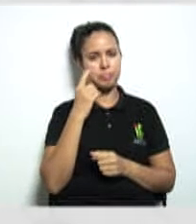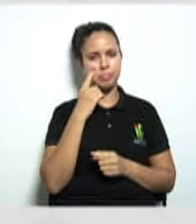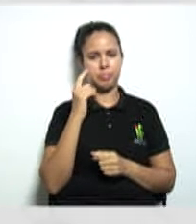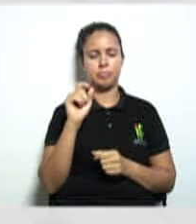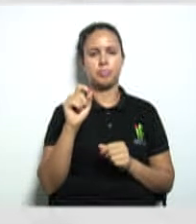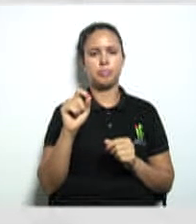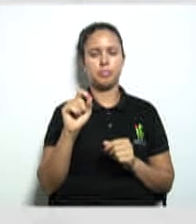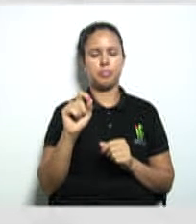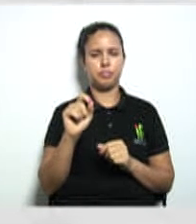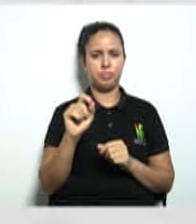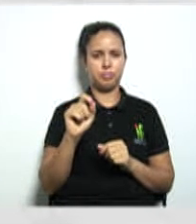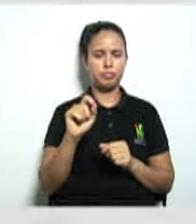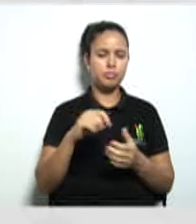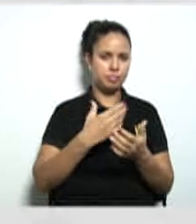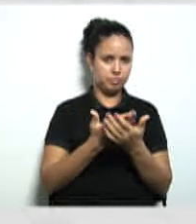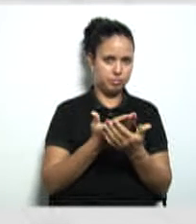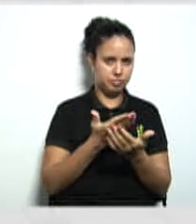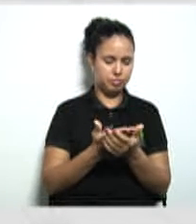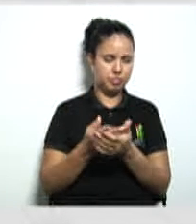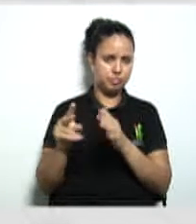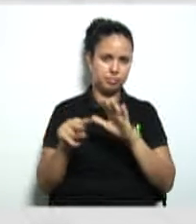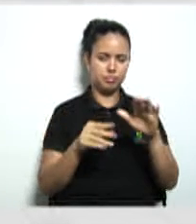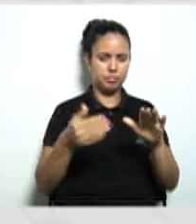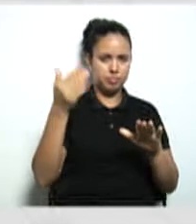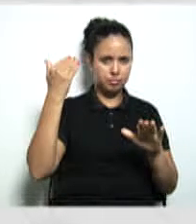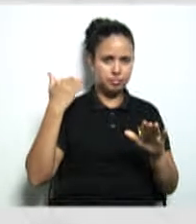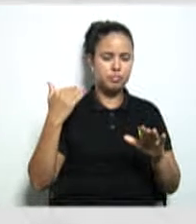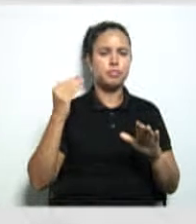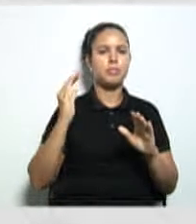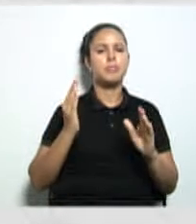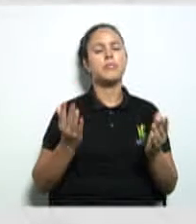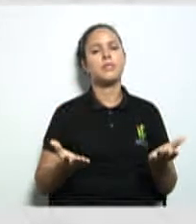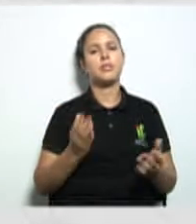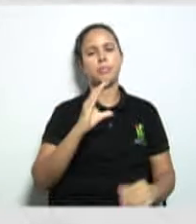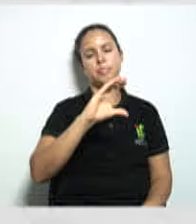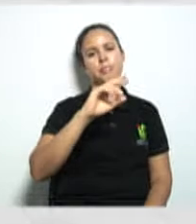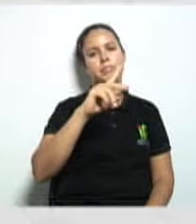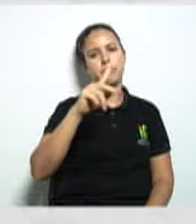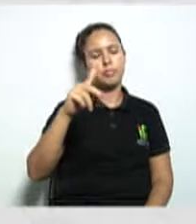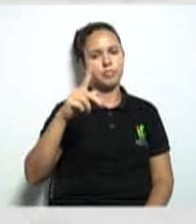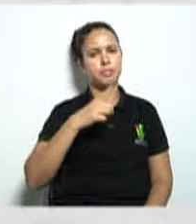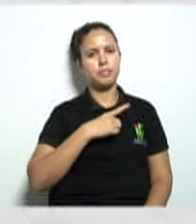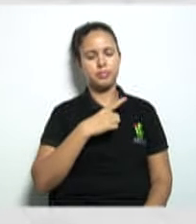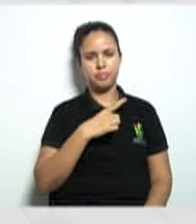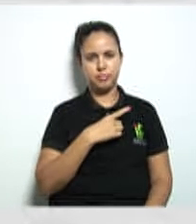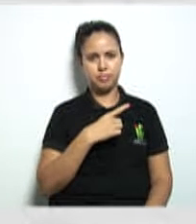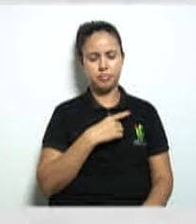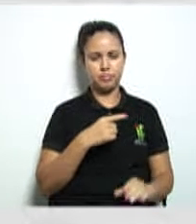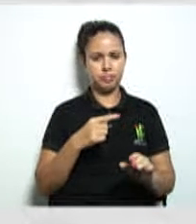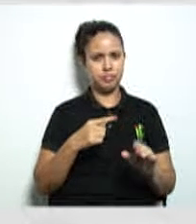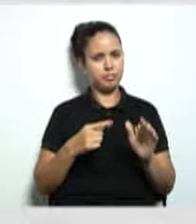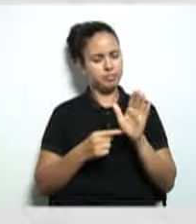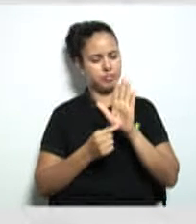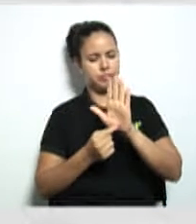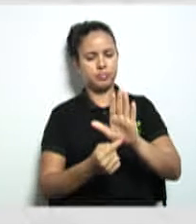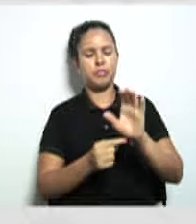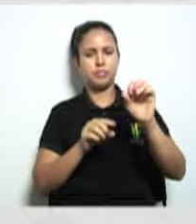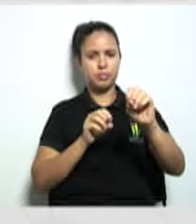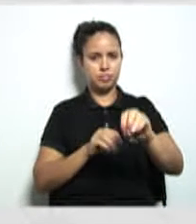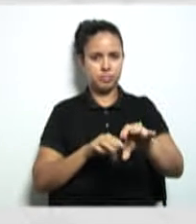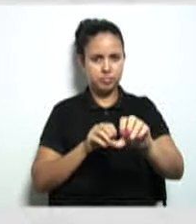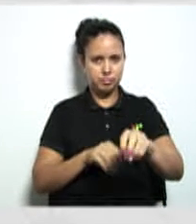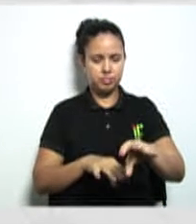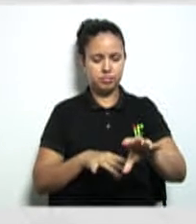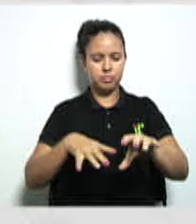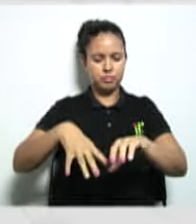nossa aula passada. As cooperativas promovem a educação,